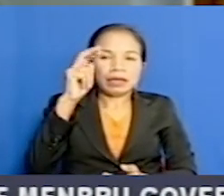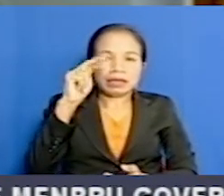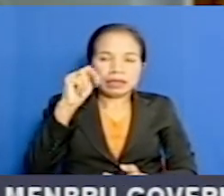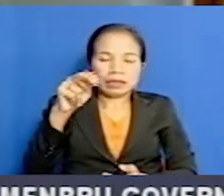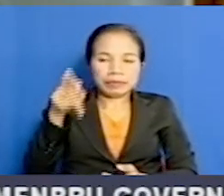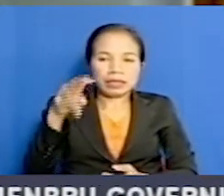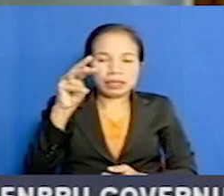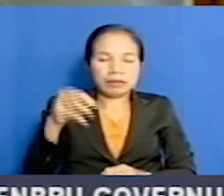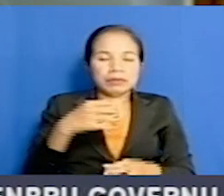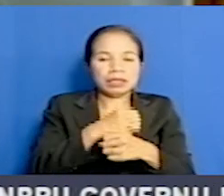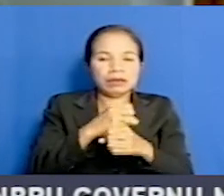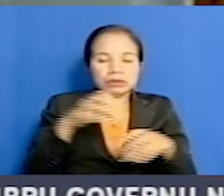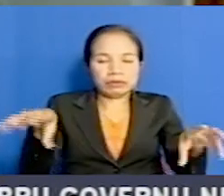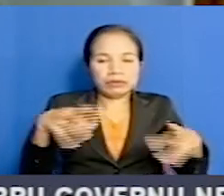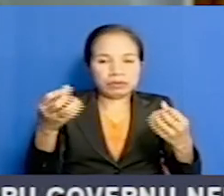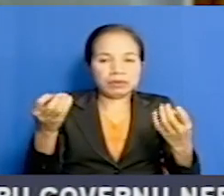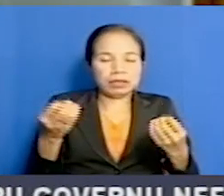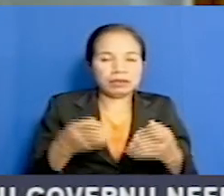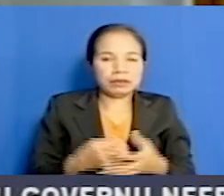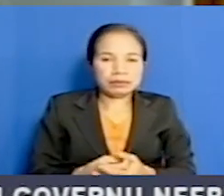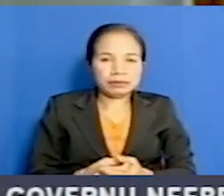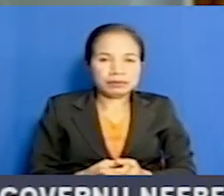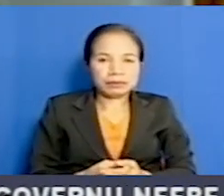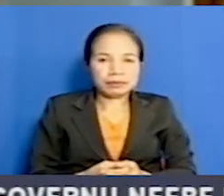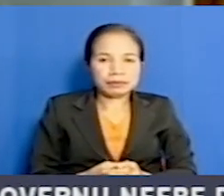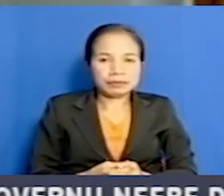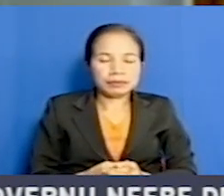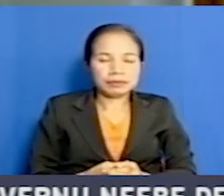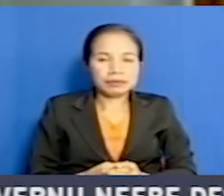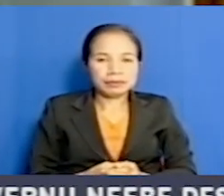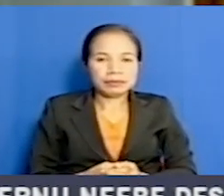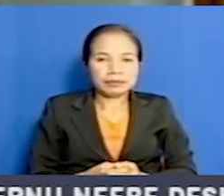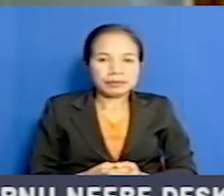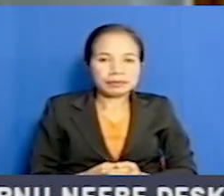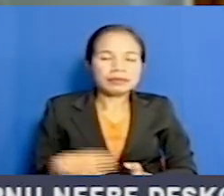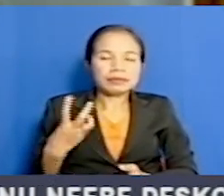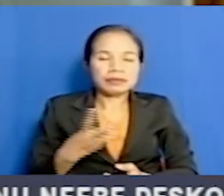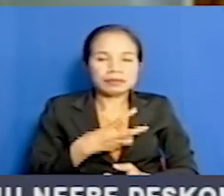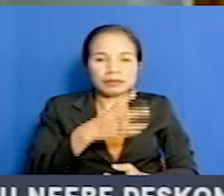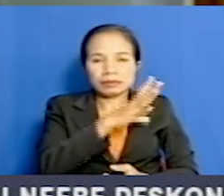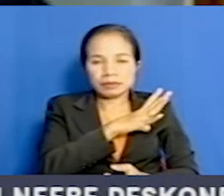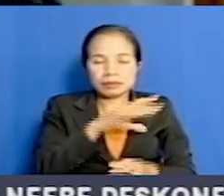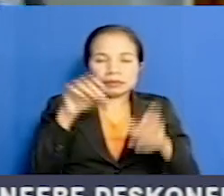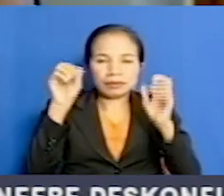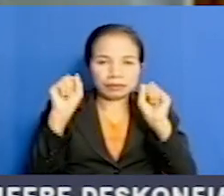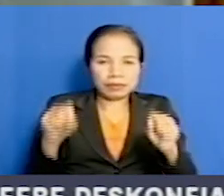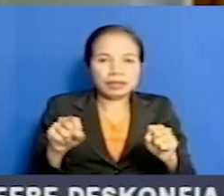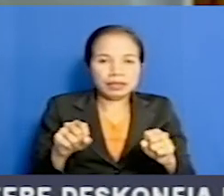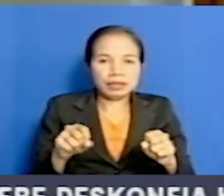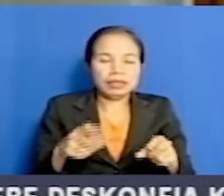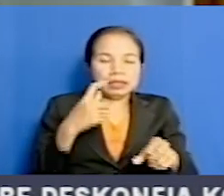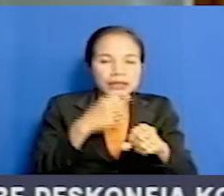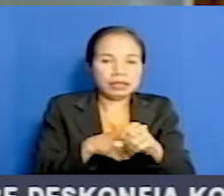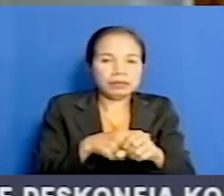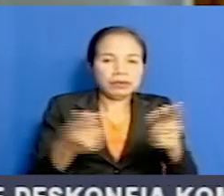halo Makassar, Serviço Makassar. E espera que ita rein, que ita bele, e tempo